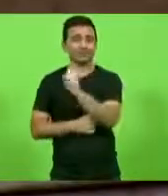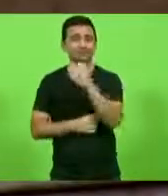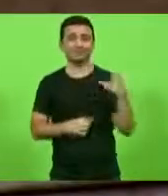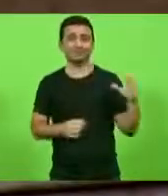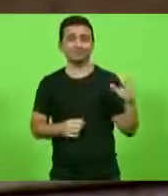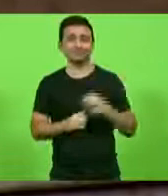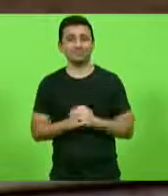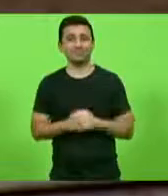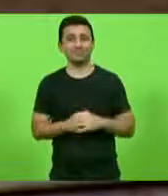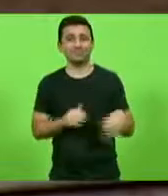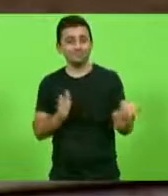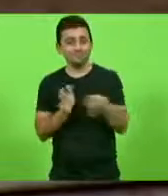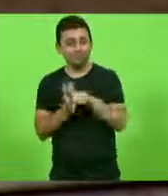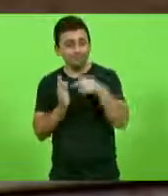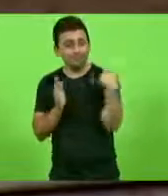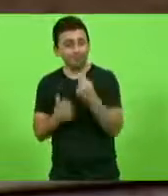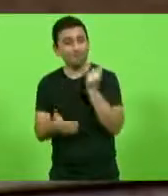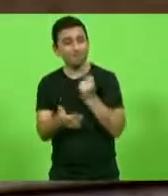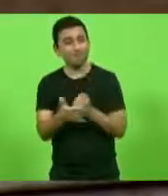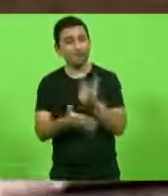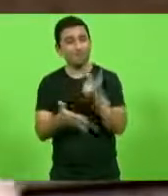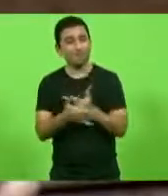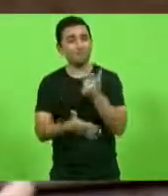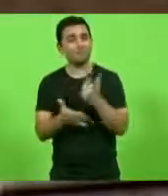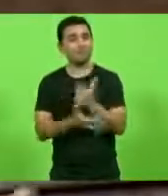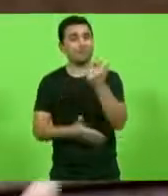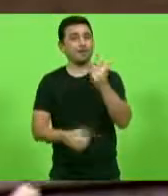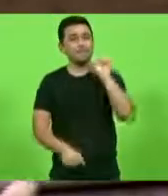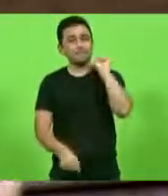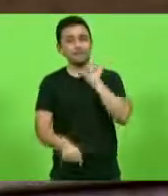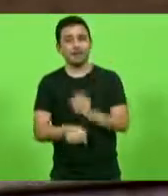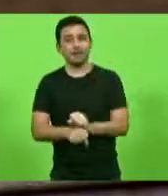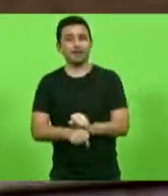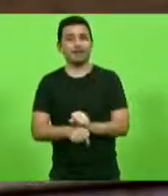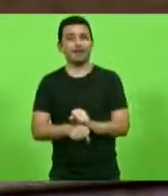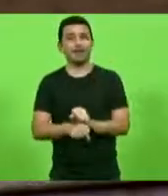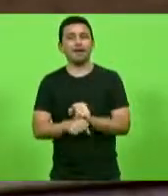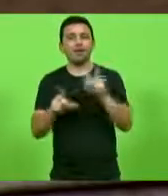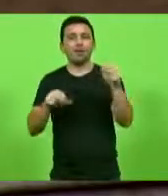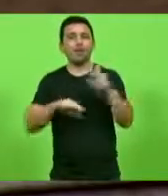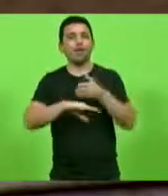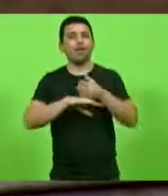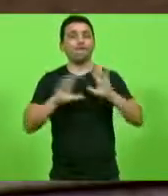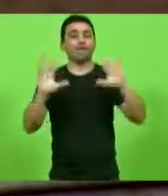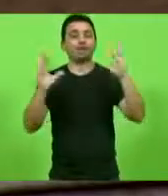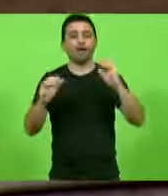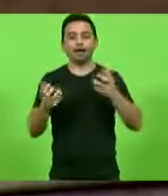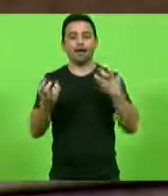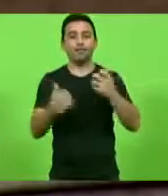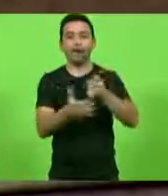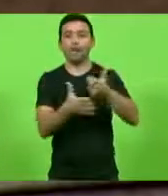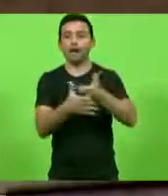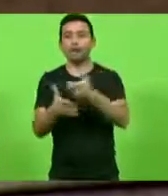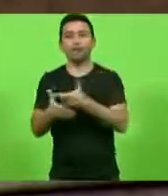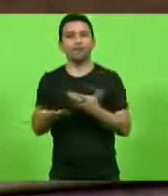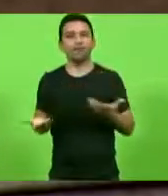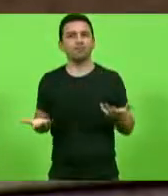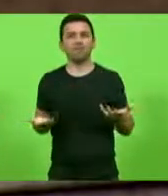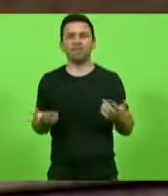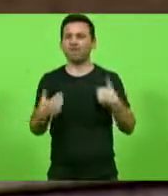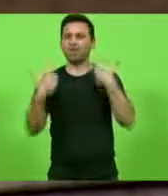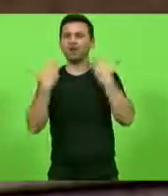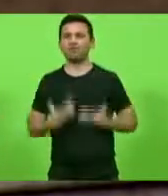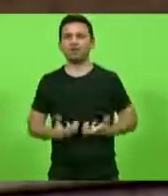nosso, o que nós pagamos. E parar de entrar na festa só na hora de pagar a conta. Eu estou cansado